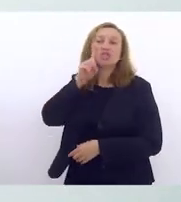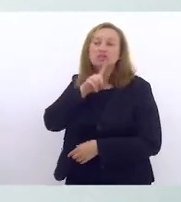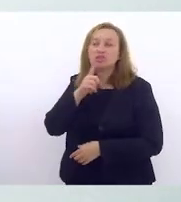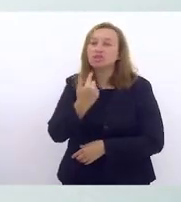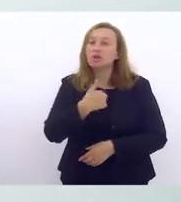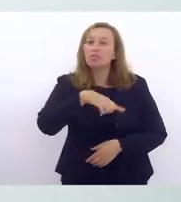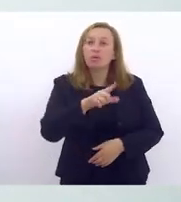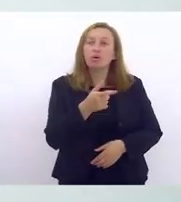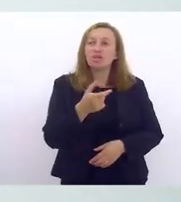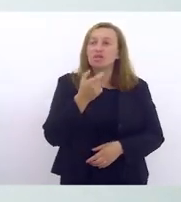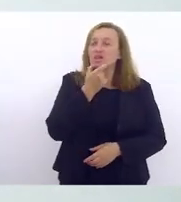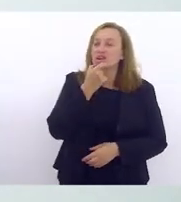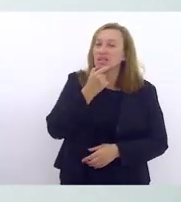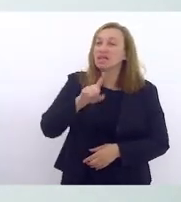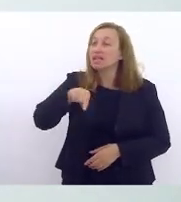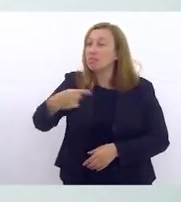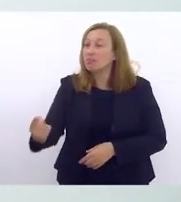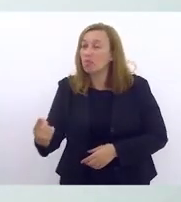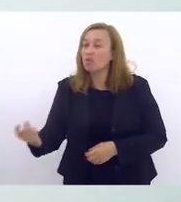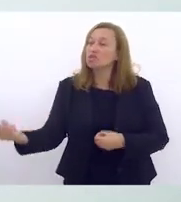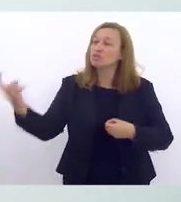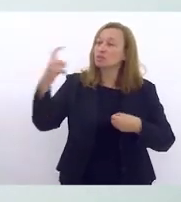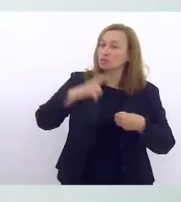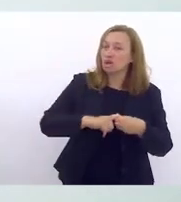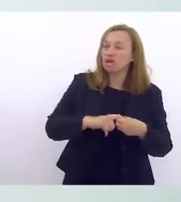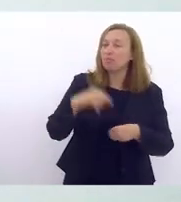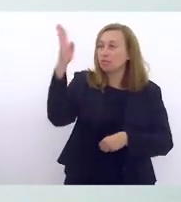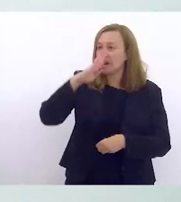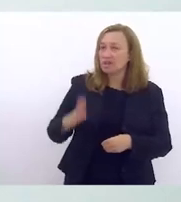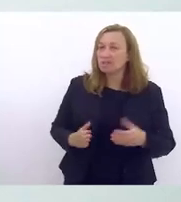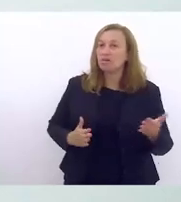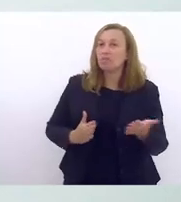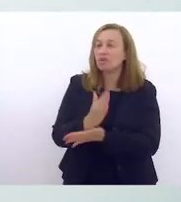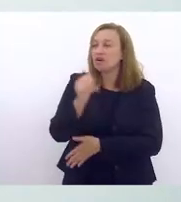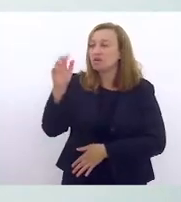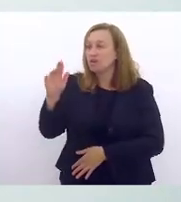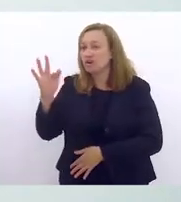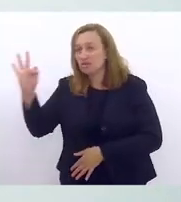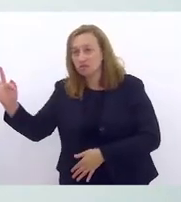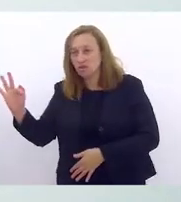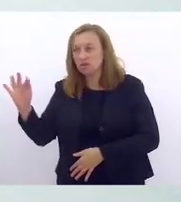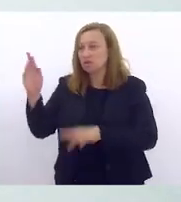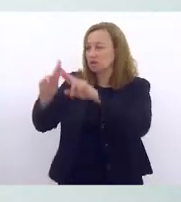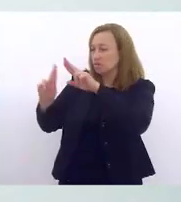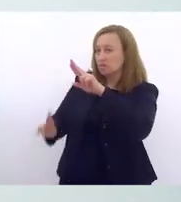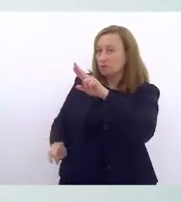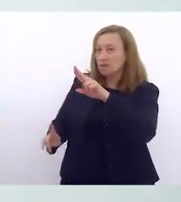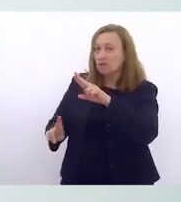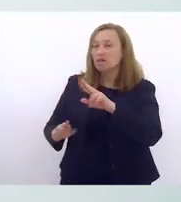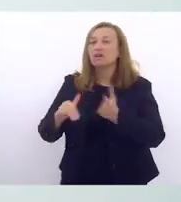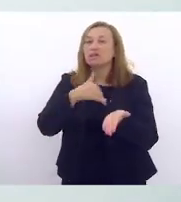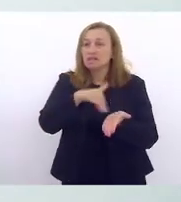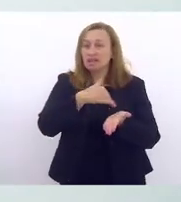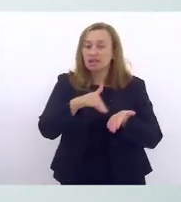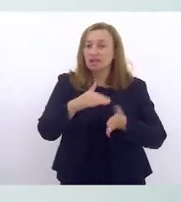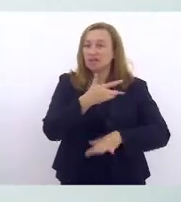um pós-doutorado em Londres, e venho para o Brasil, sou aprovado na UFRJ, na UF, e o então secretário de